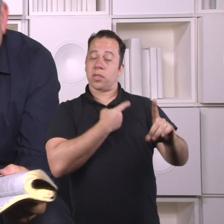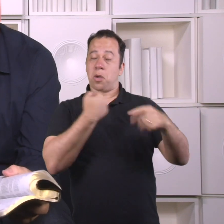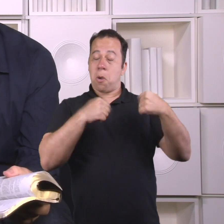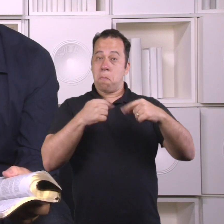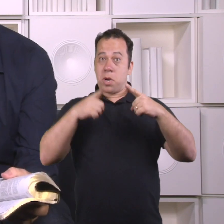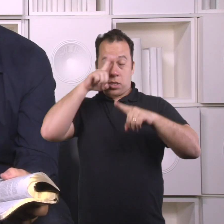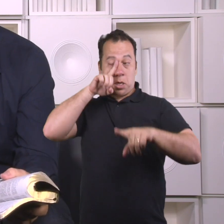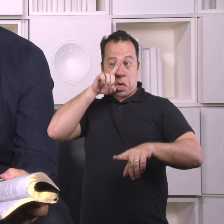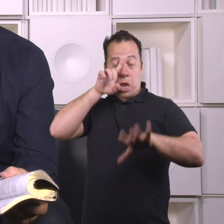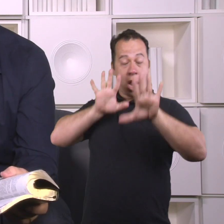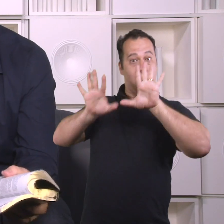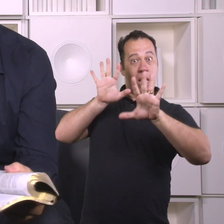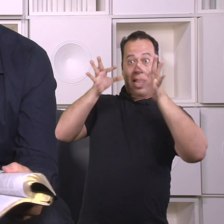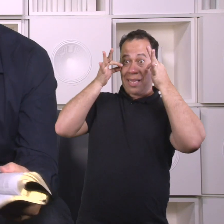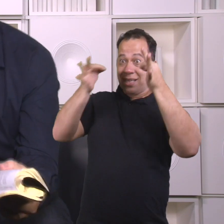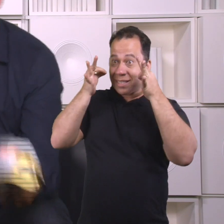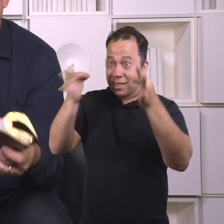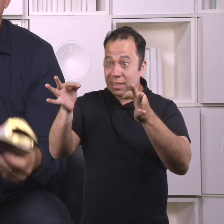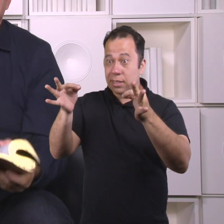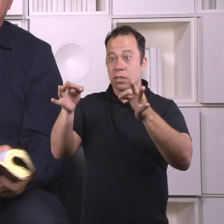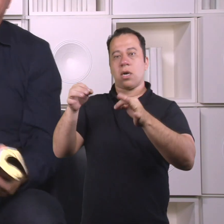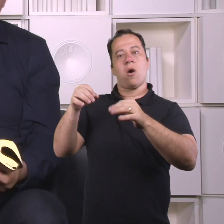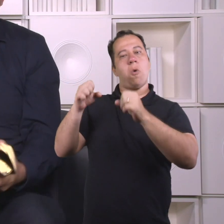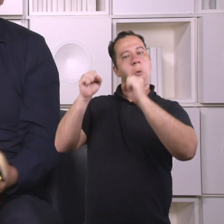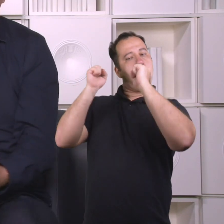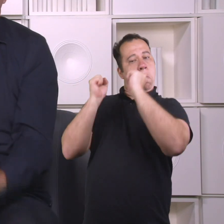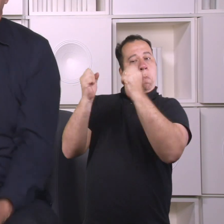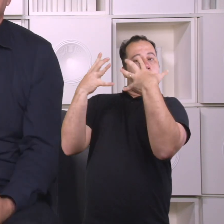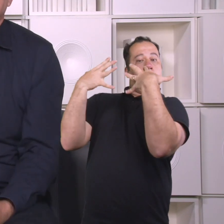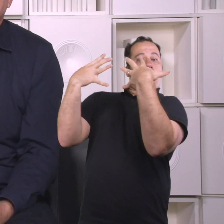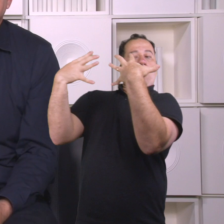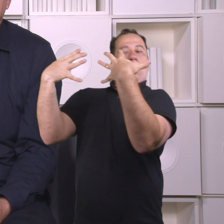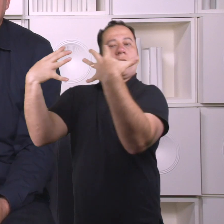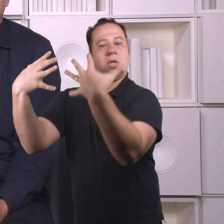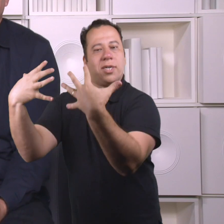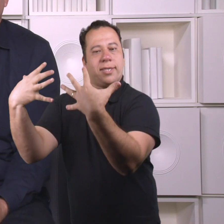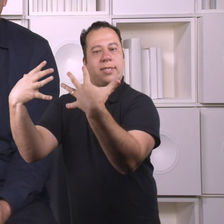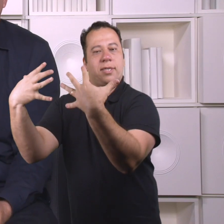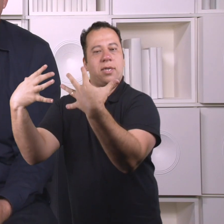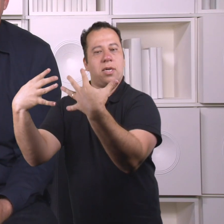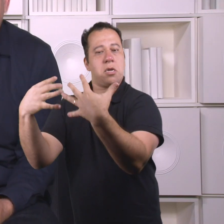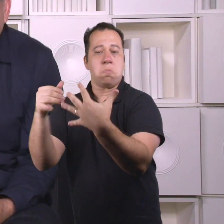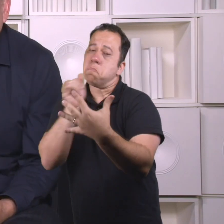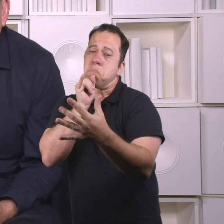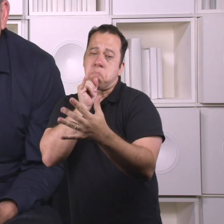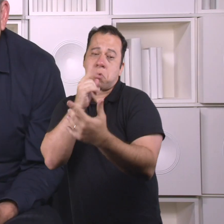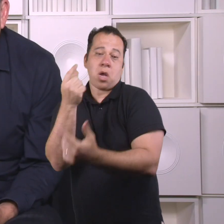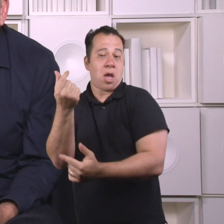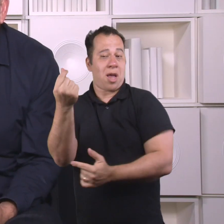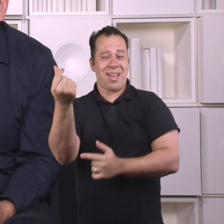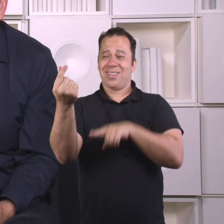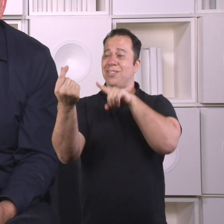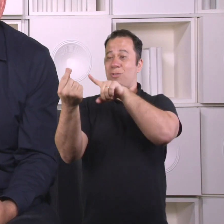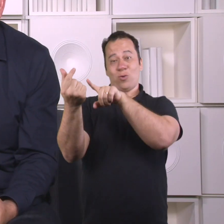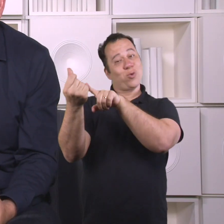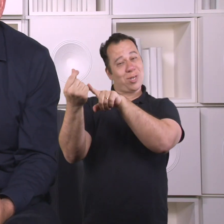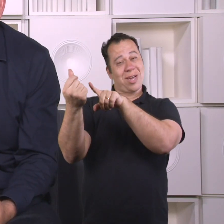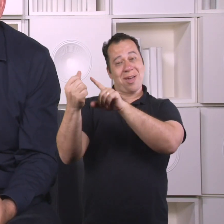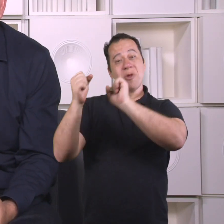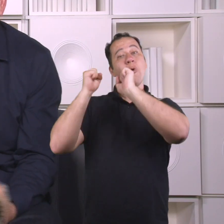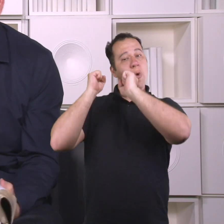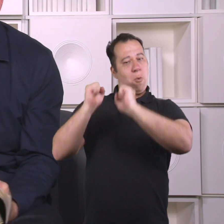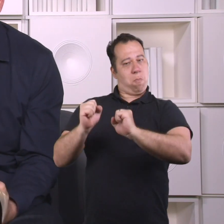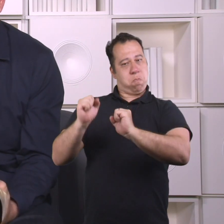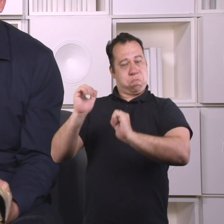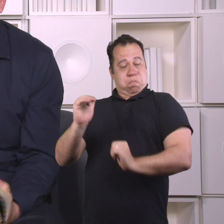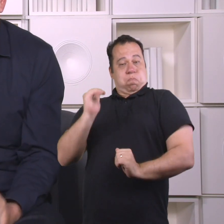muito cuidado com as potestades. E das potestades, o dinheiro é uma das mais poderosas.